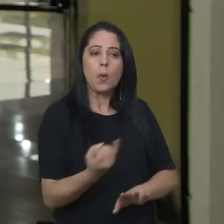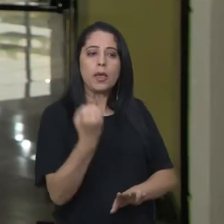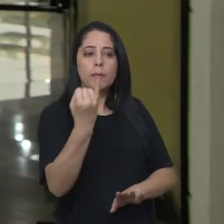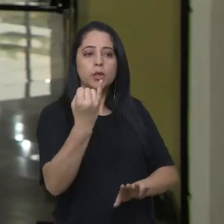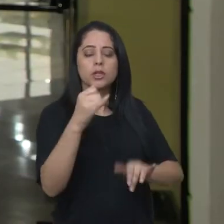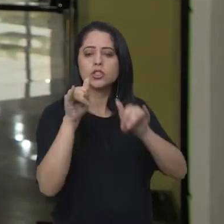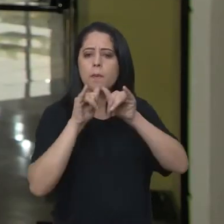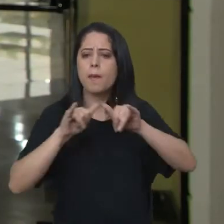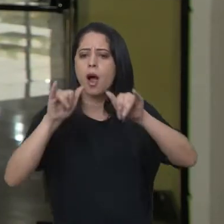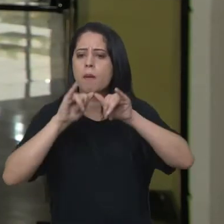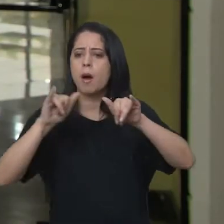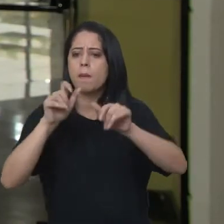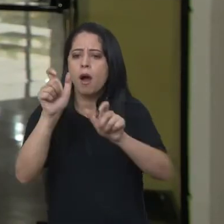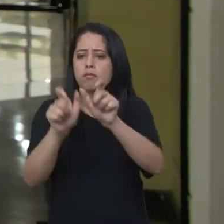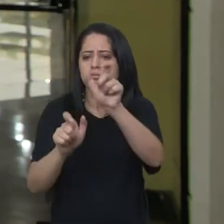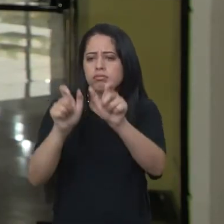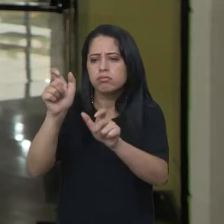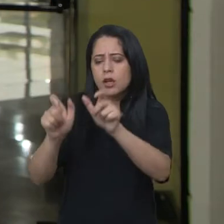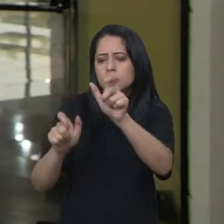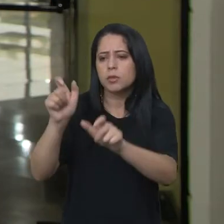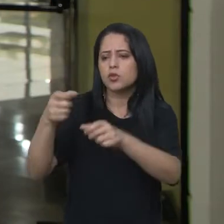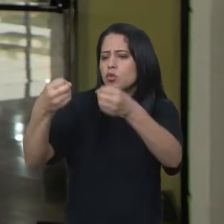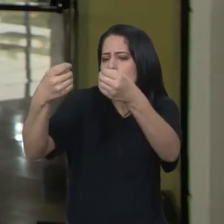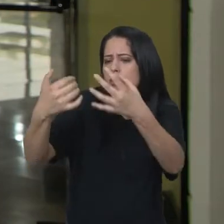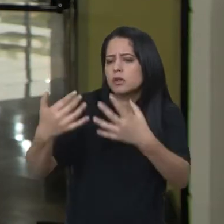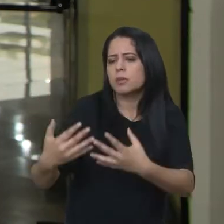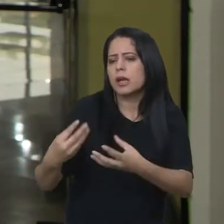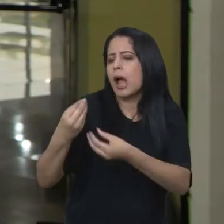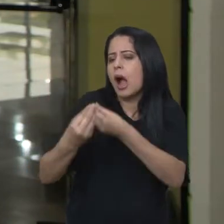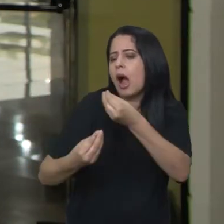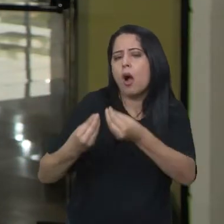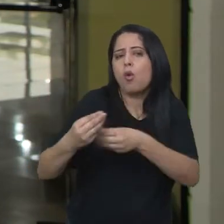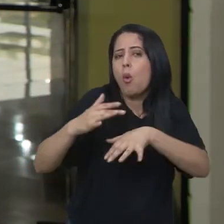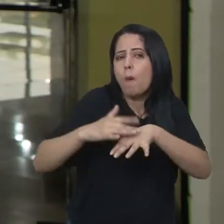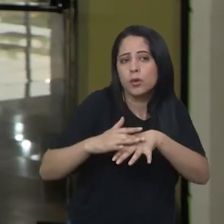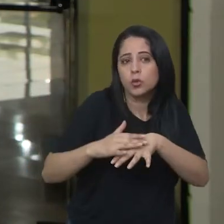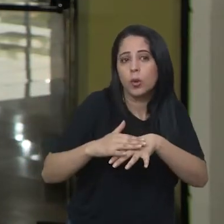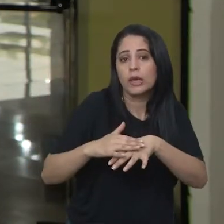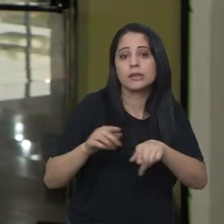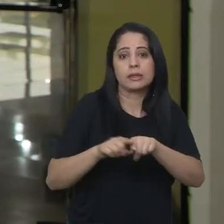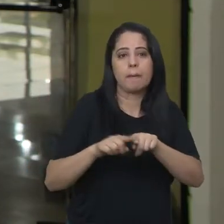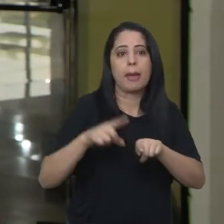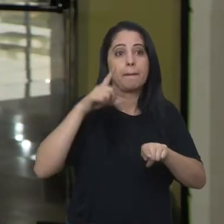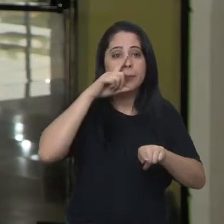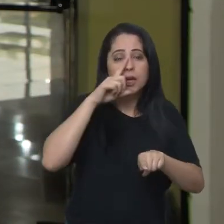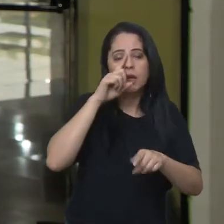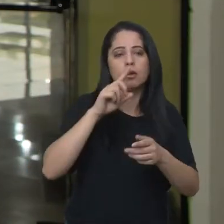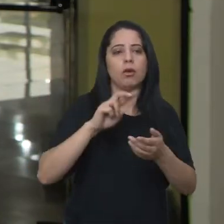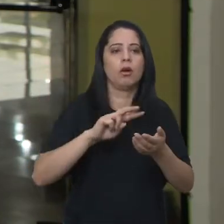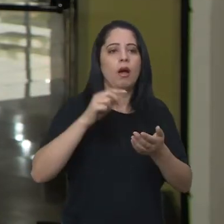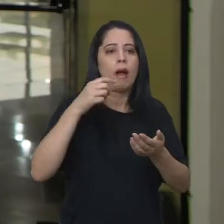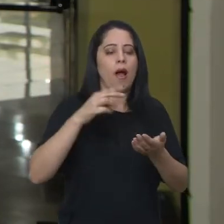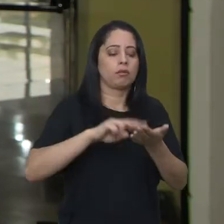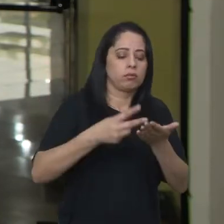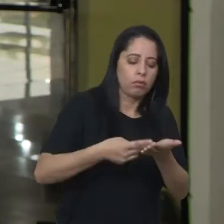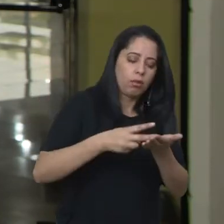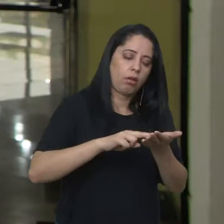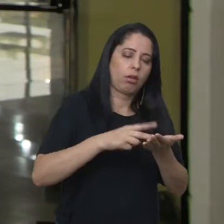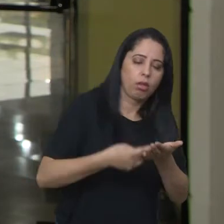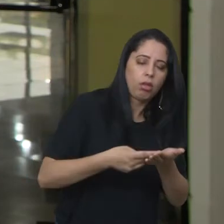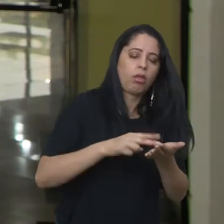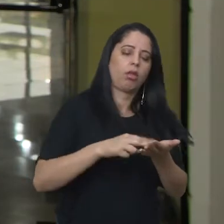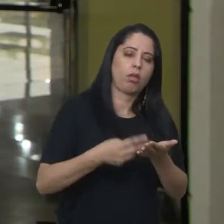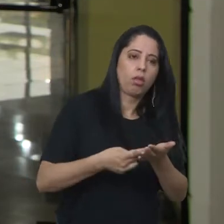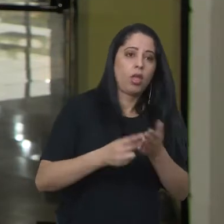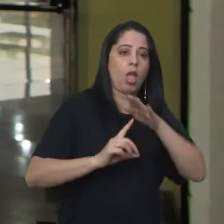é esclarecer a população do que é a narcolepsia e dos riscos dela, de insônia,